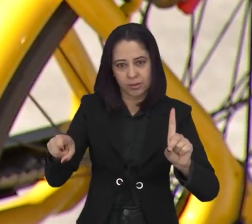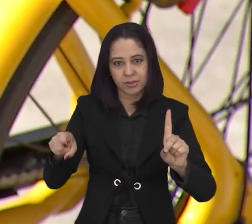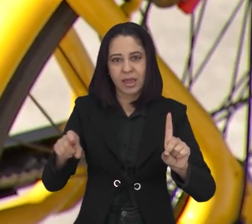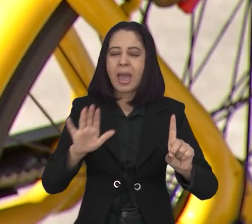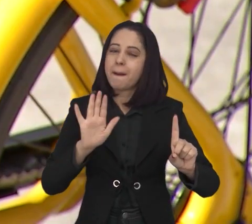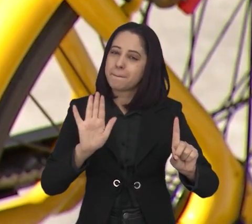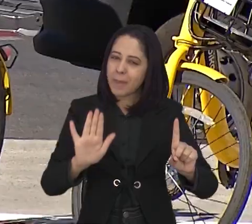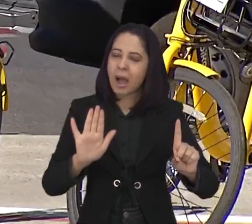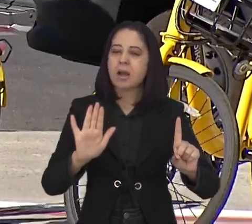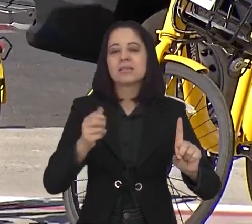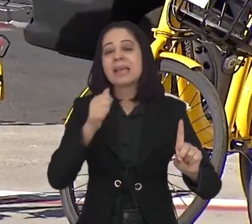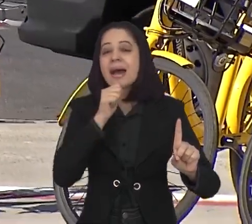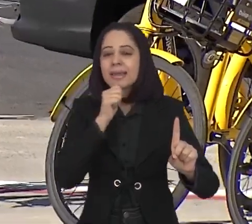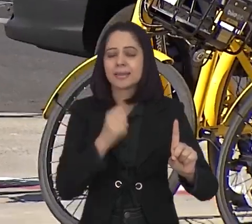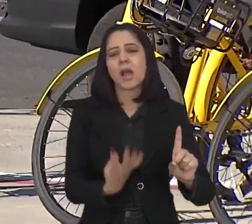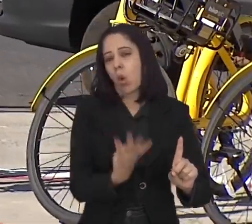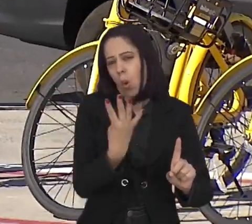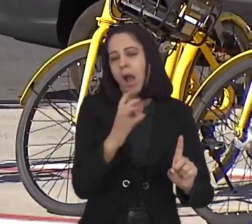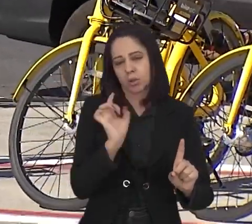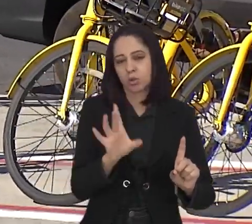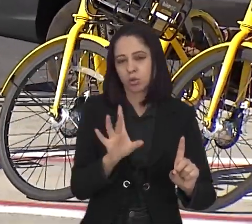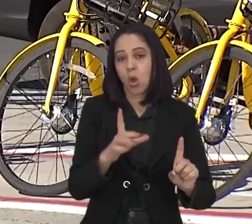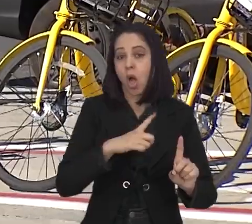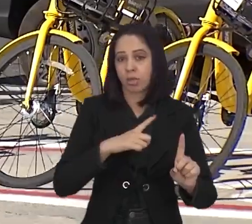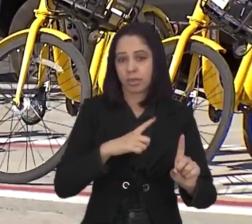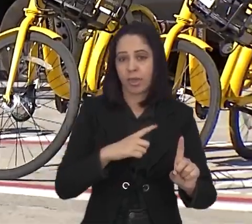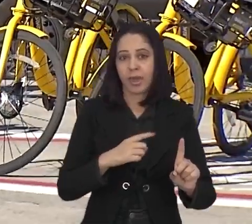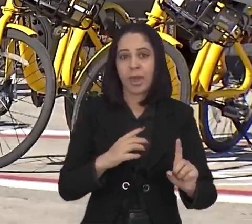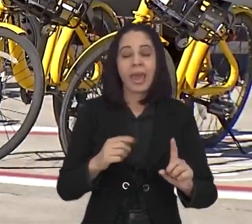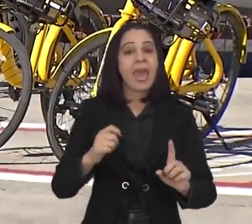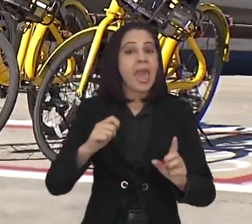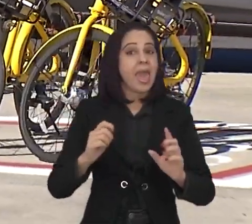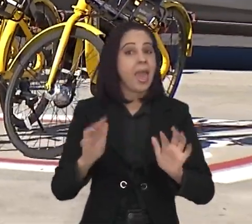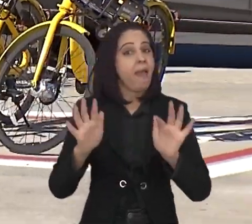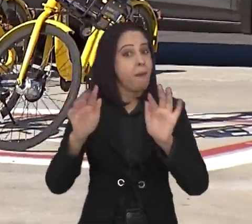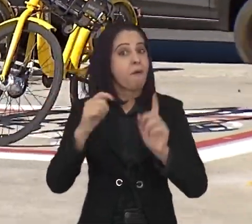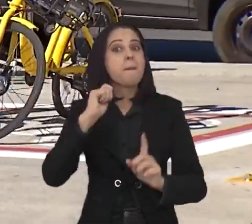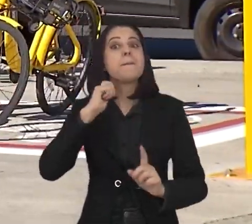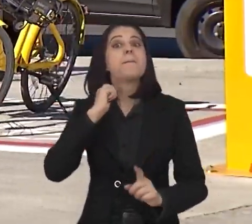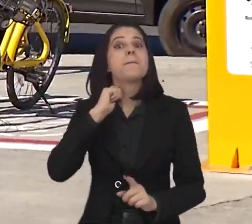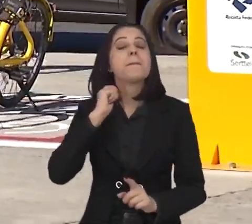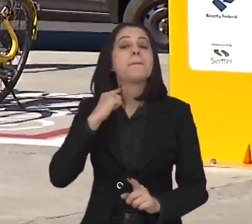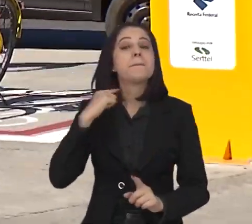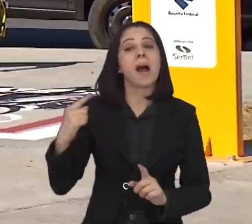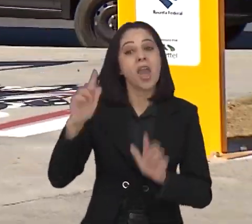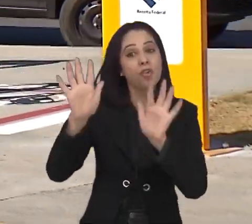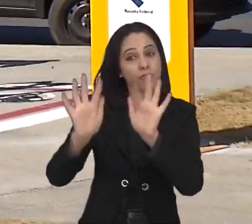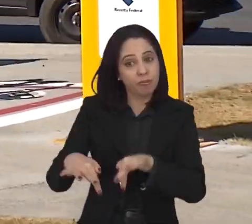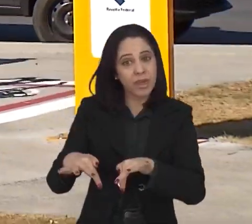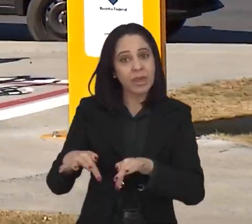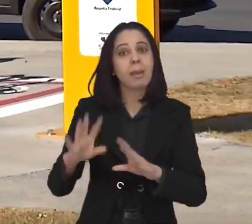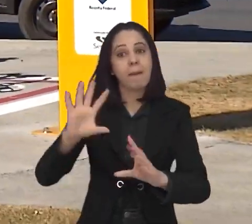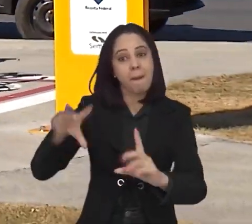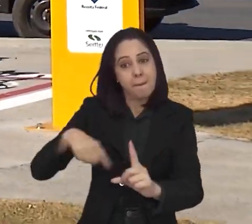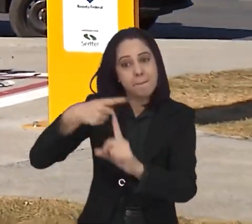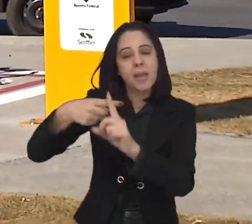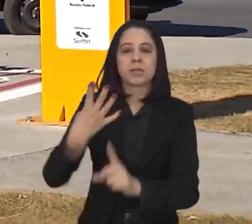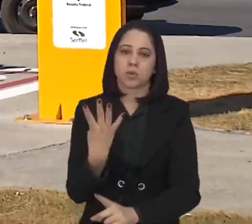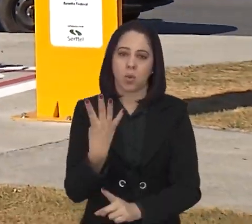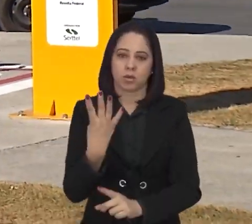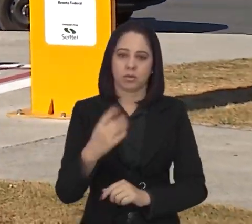Por enquanto, 4 pontos foram instalados e até o final de maio, outras 4 estações vão entrar